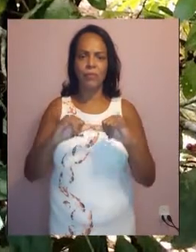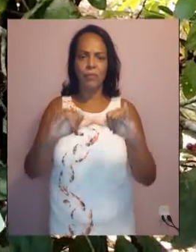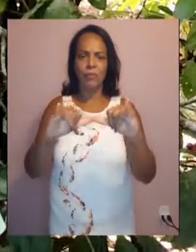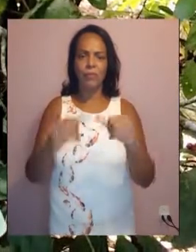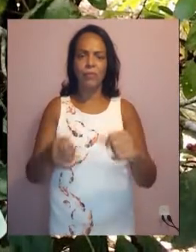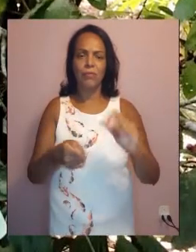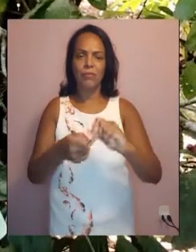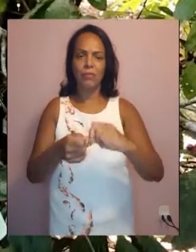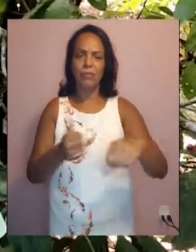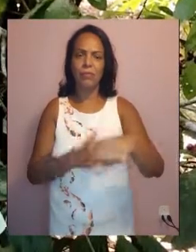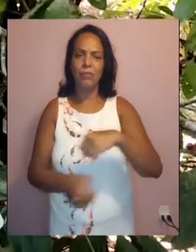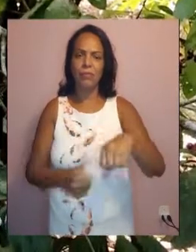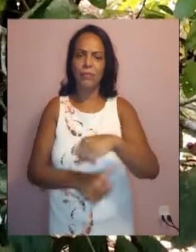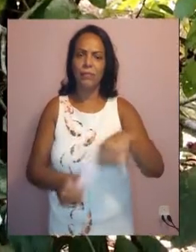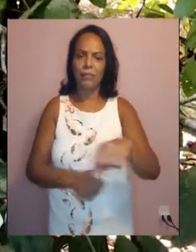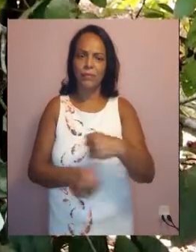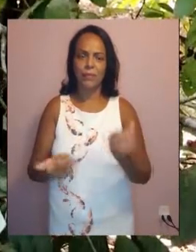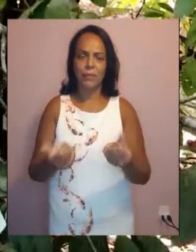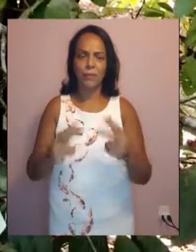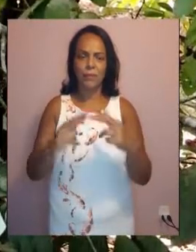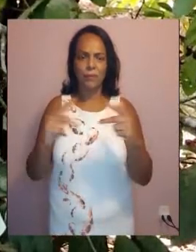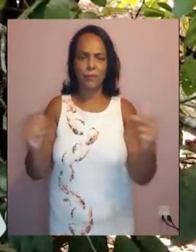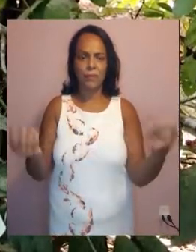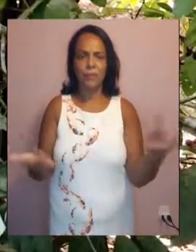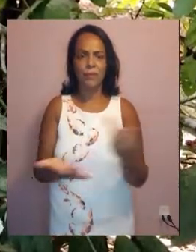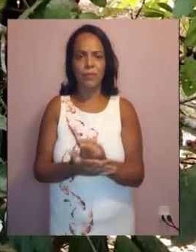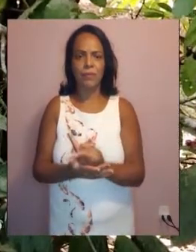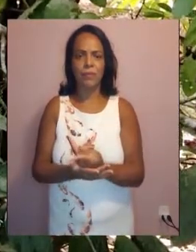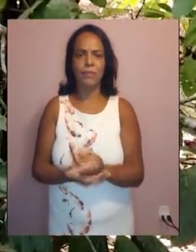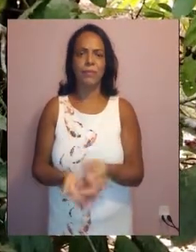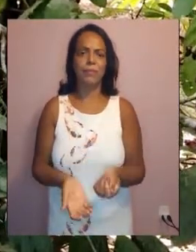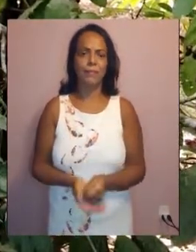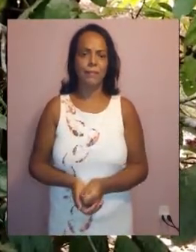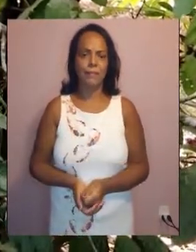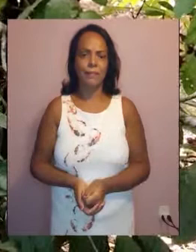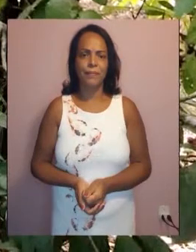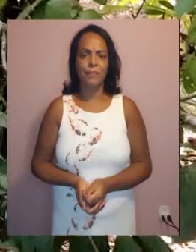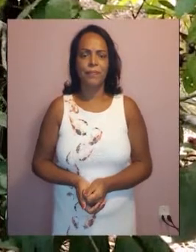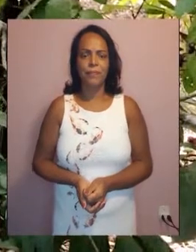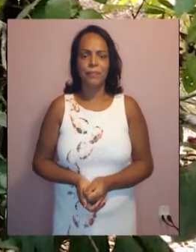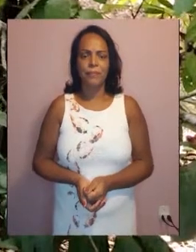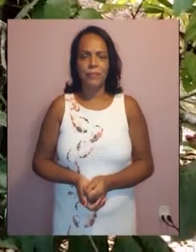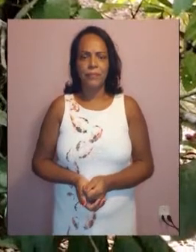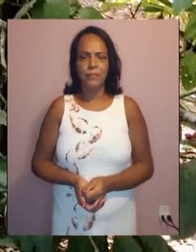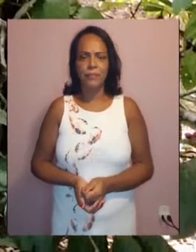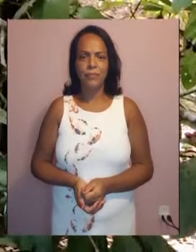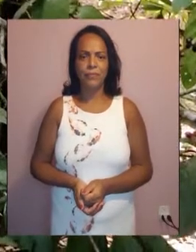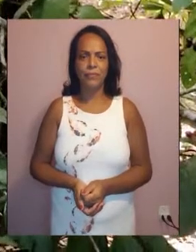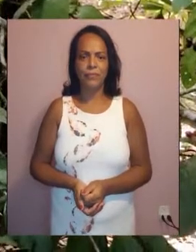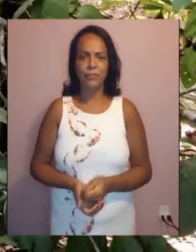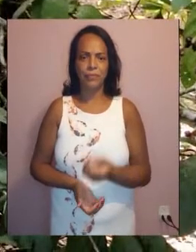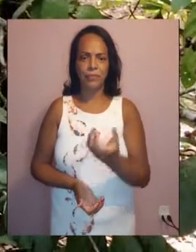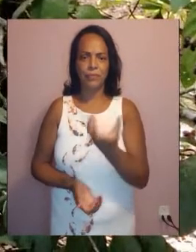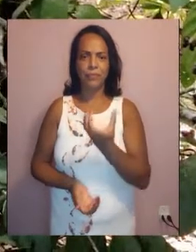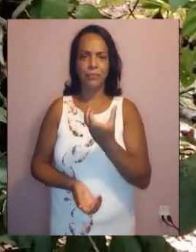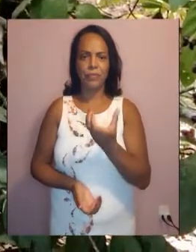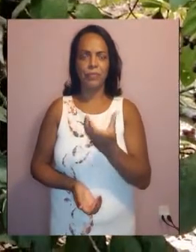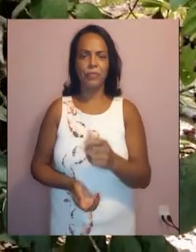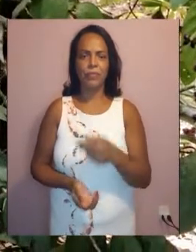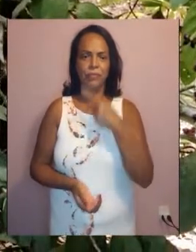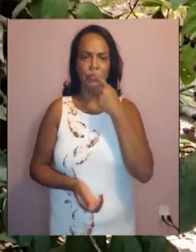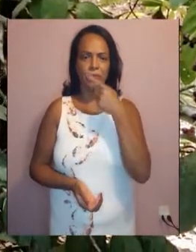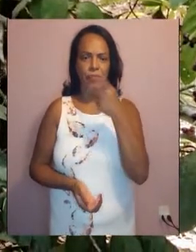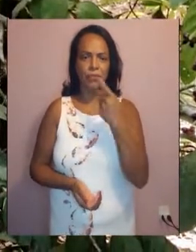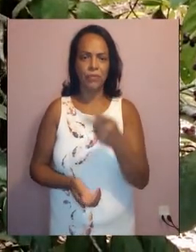as coisas eram assim que muitas vezes funcionavam, né? E aí quero aqui